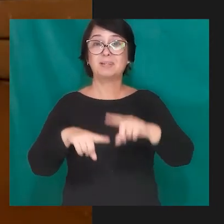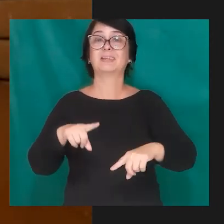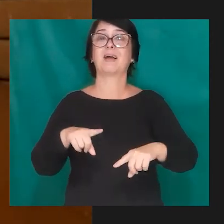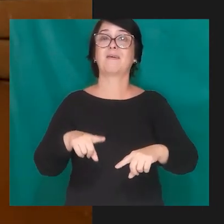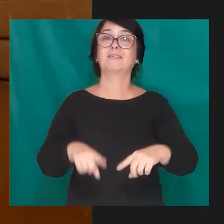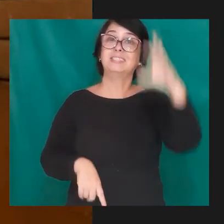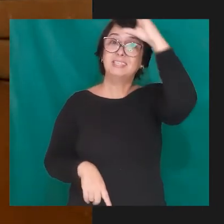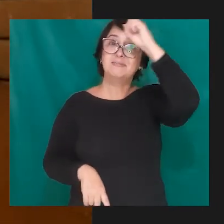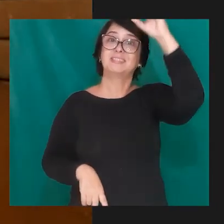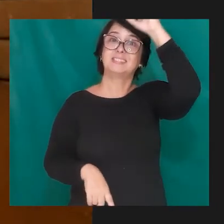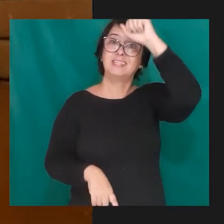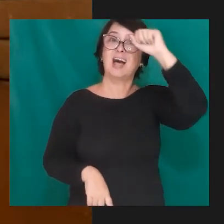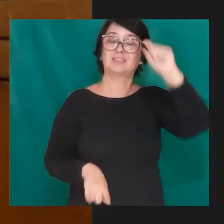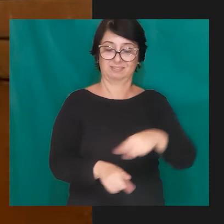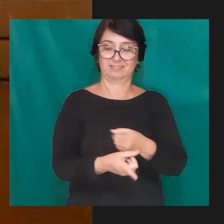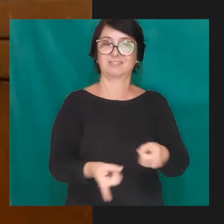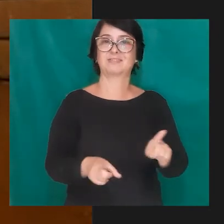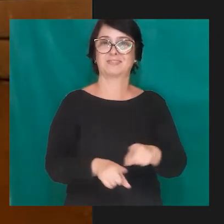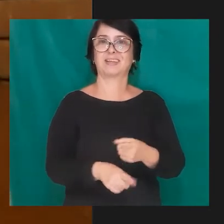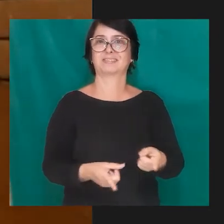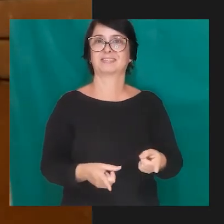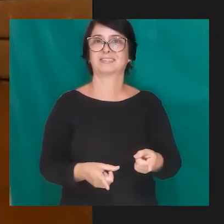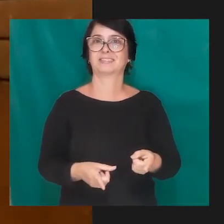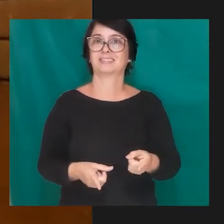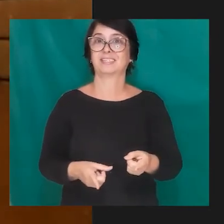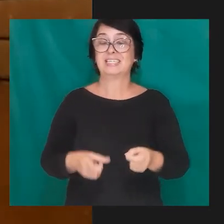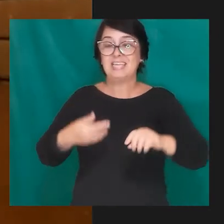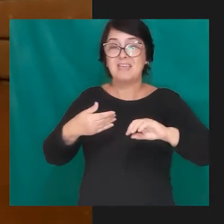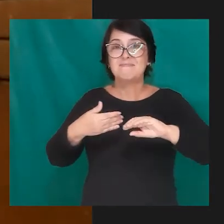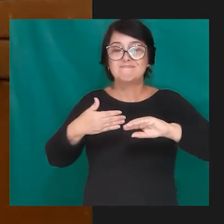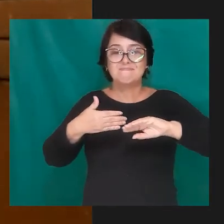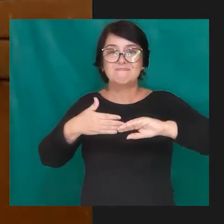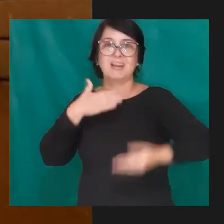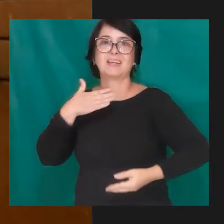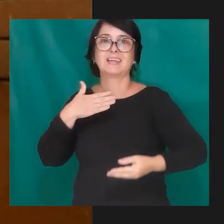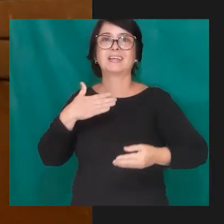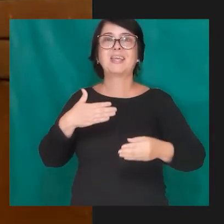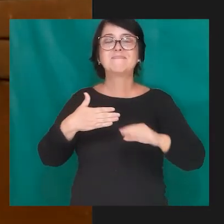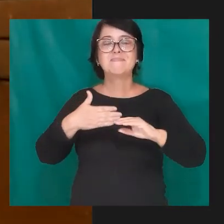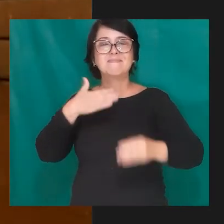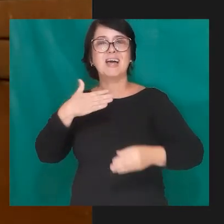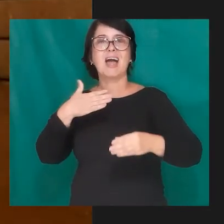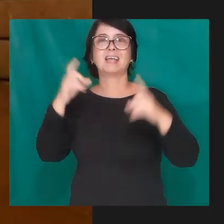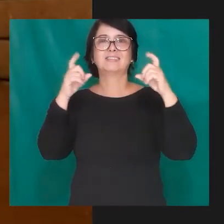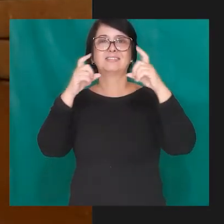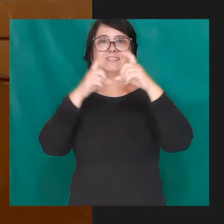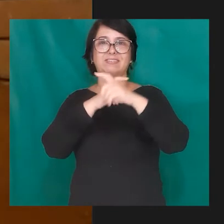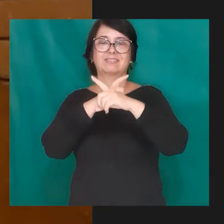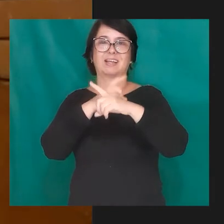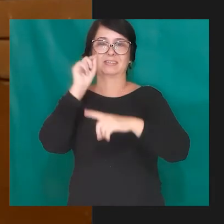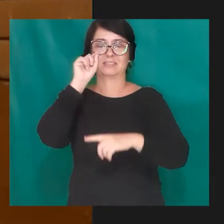ao aprendizado. Então, o projeto está aí exatamente para... Então, a gente tem que ver... quando a gente diz, olha, então